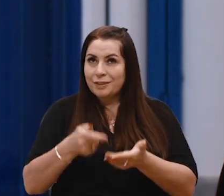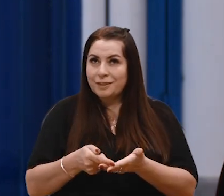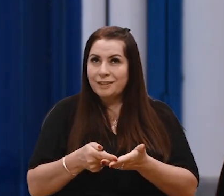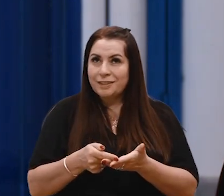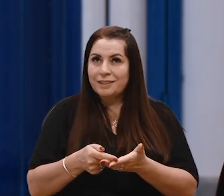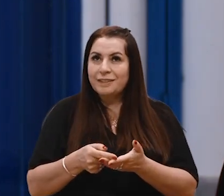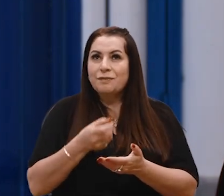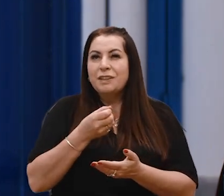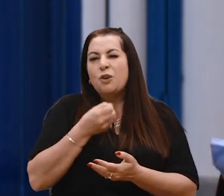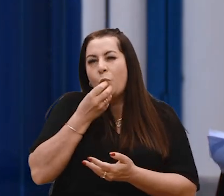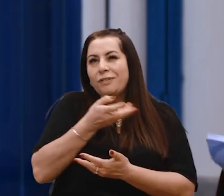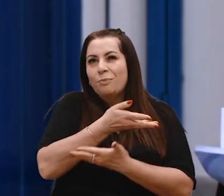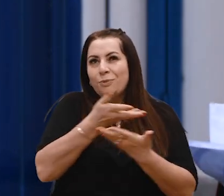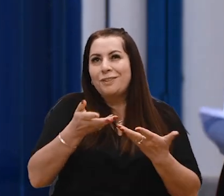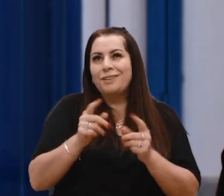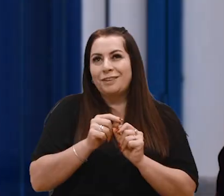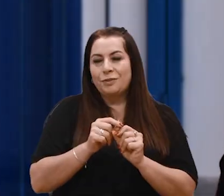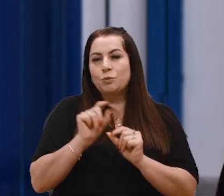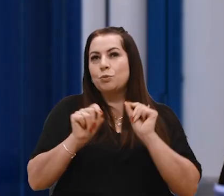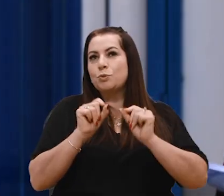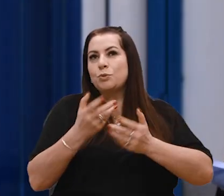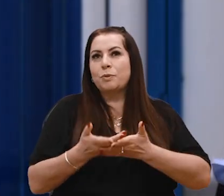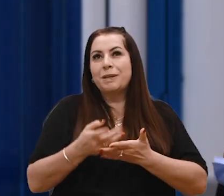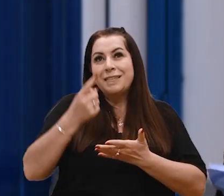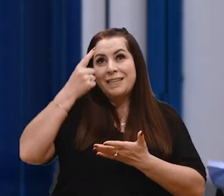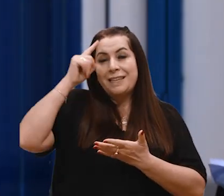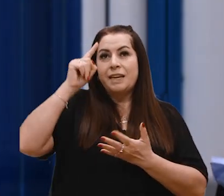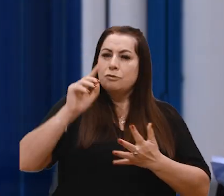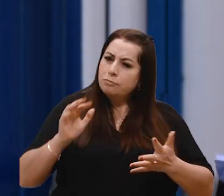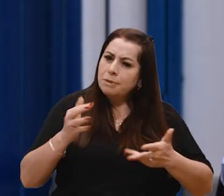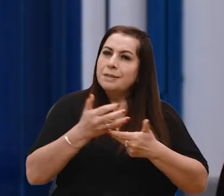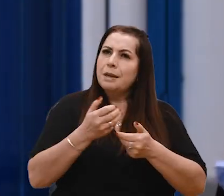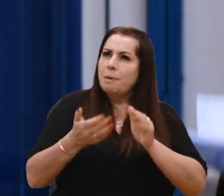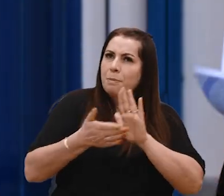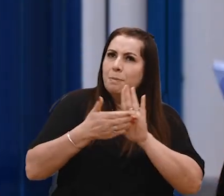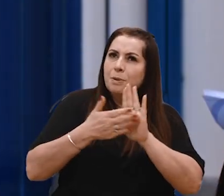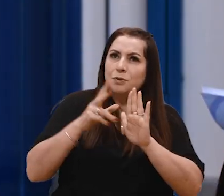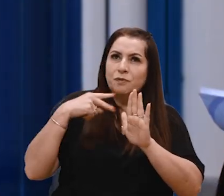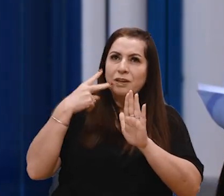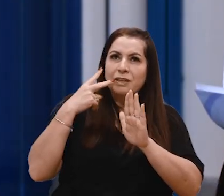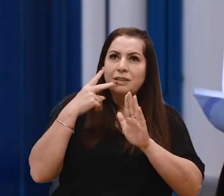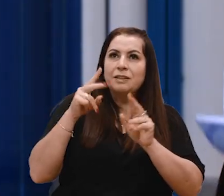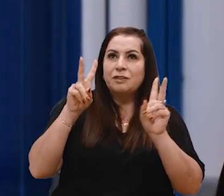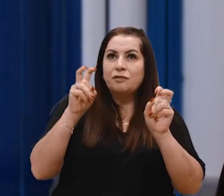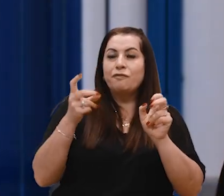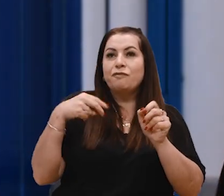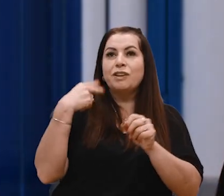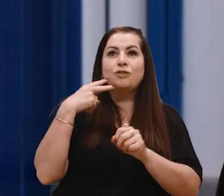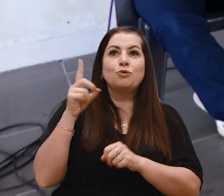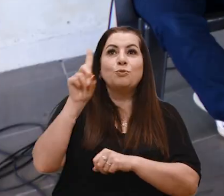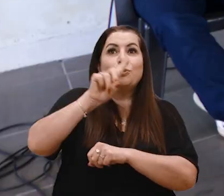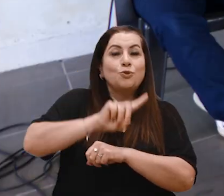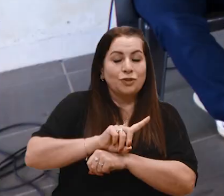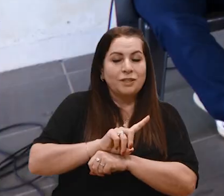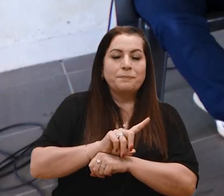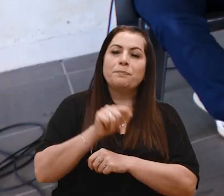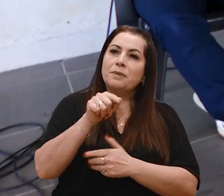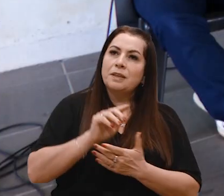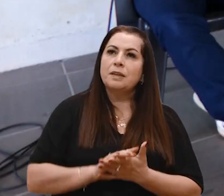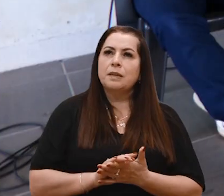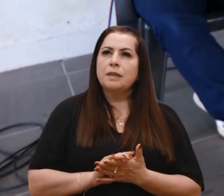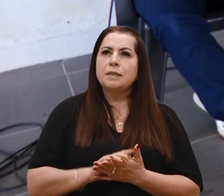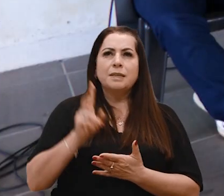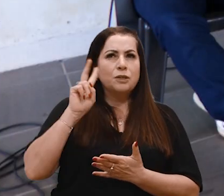isso ela está aqui conosco. Ela vem contar um pouquinho sobre essa ideia de abraçar uma proposta de um vereador por um dia. E